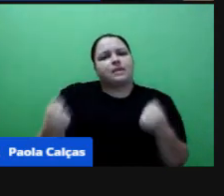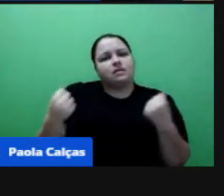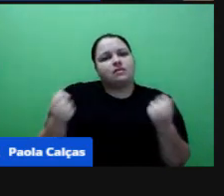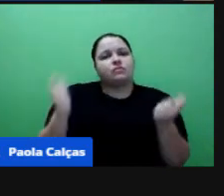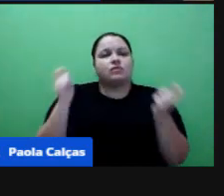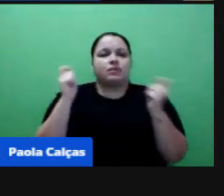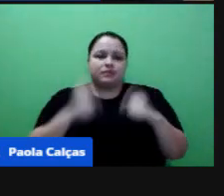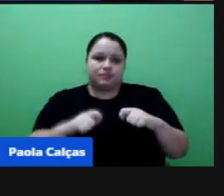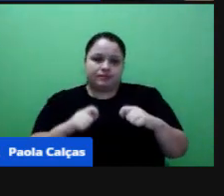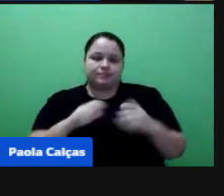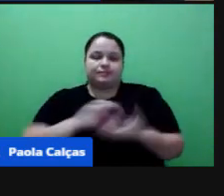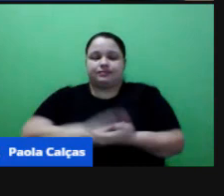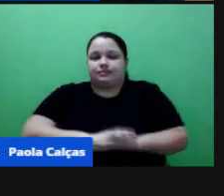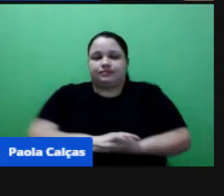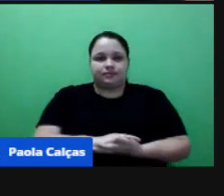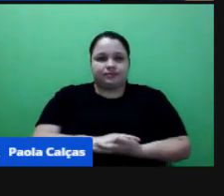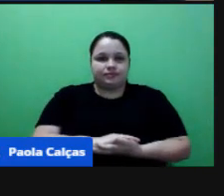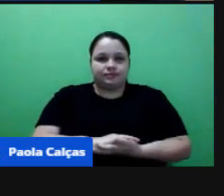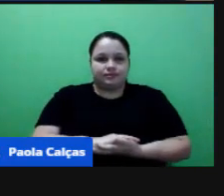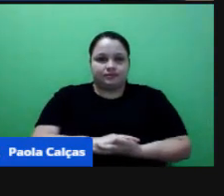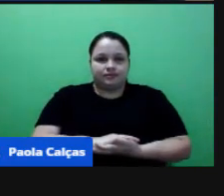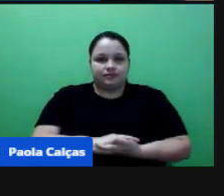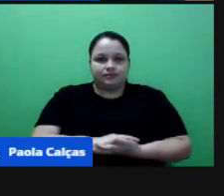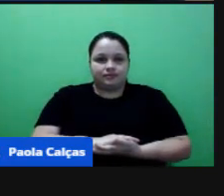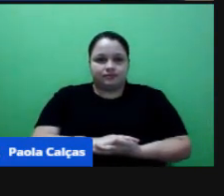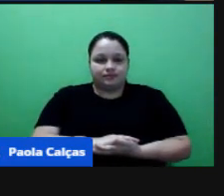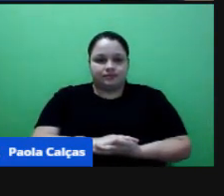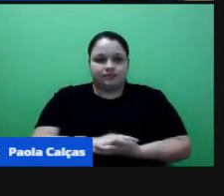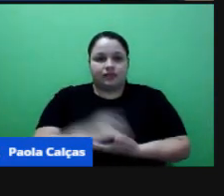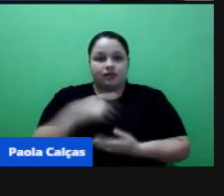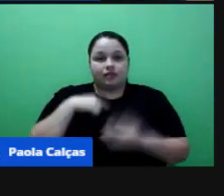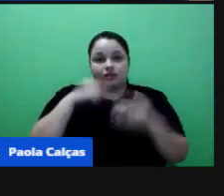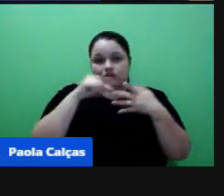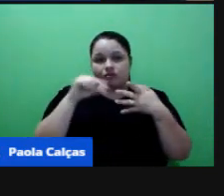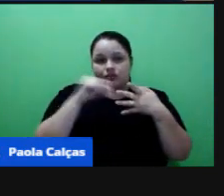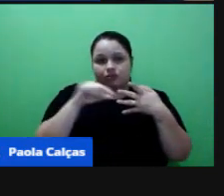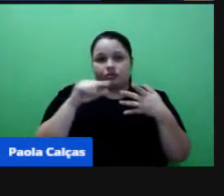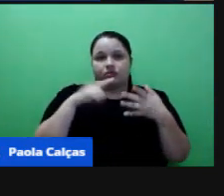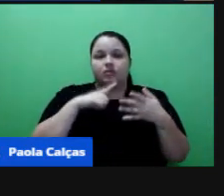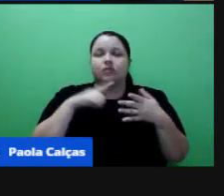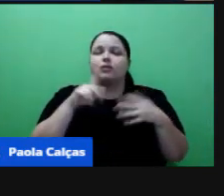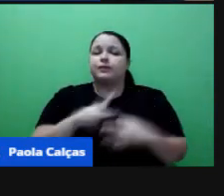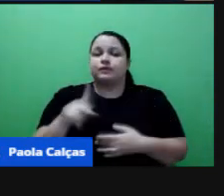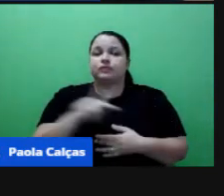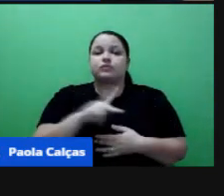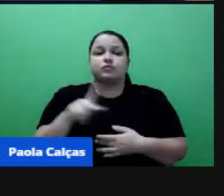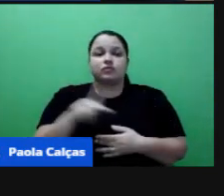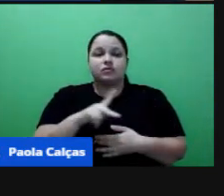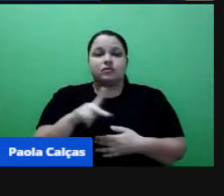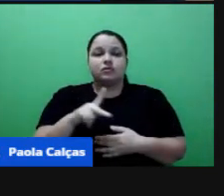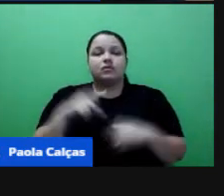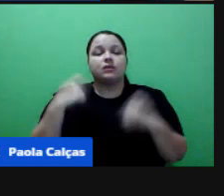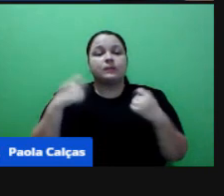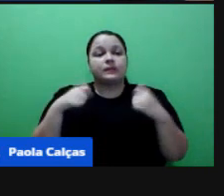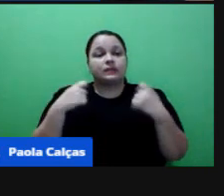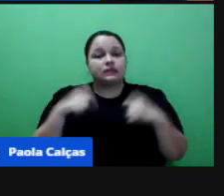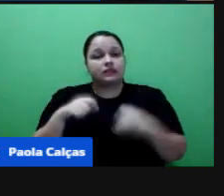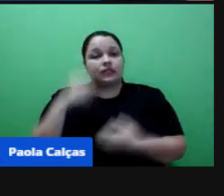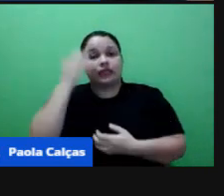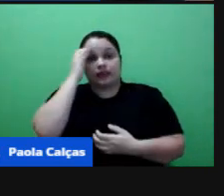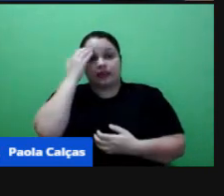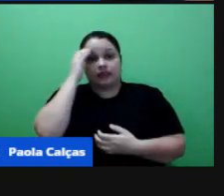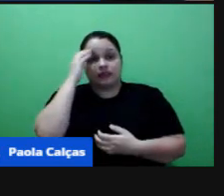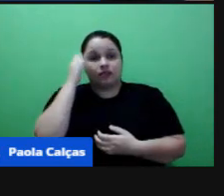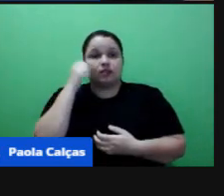capacidades. Ainda temos o próximo item, daquilo que o professor deve compreender que seu aluno